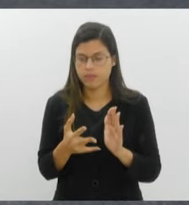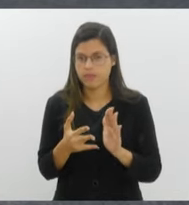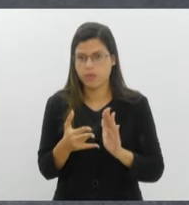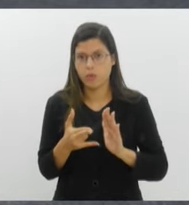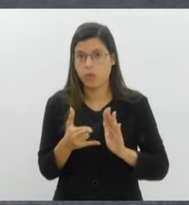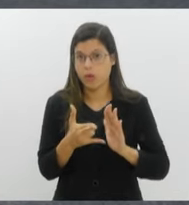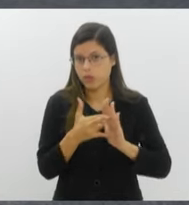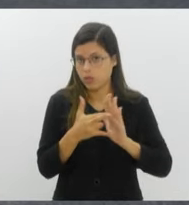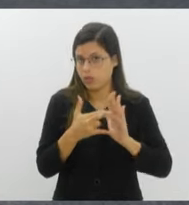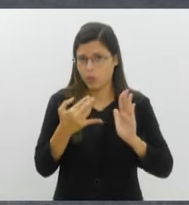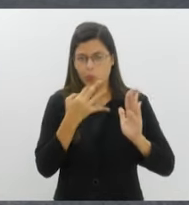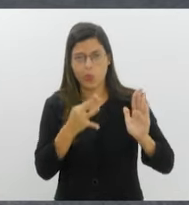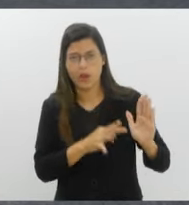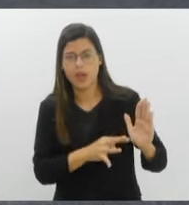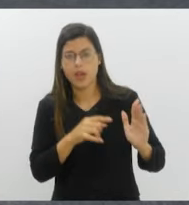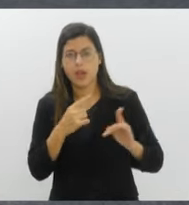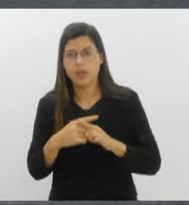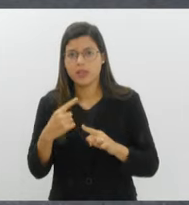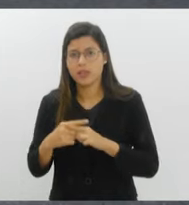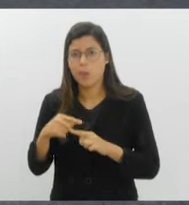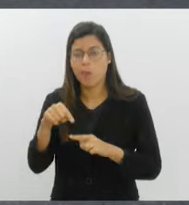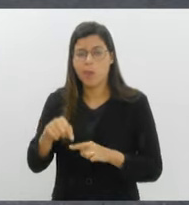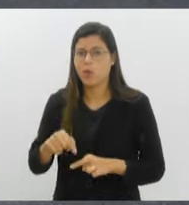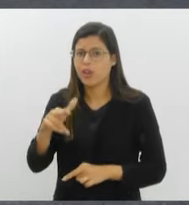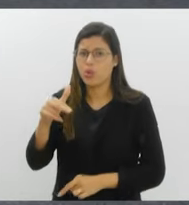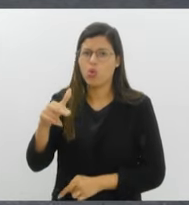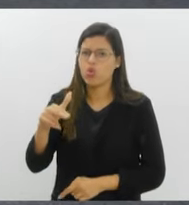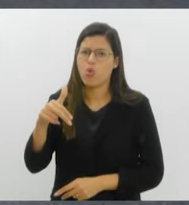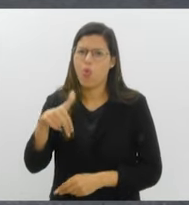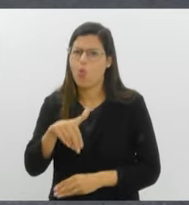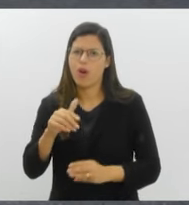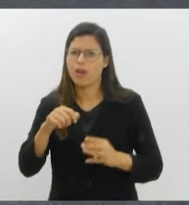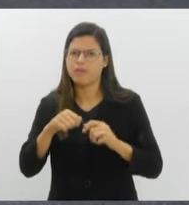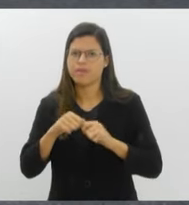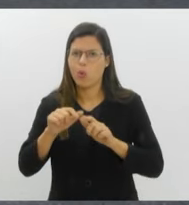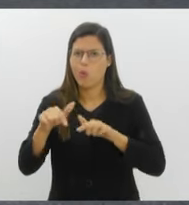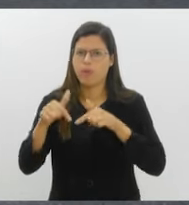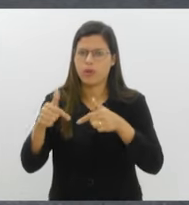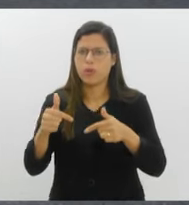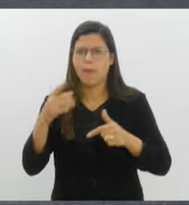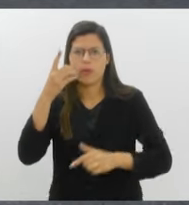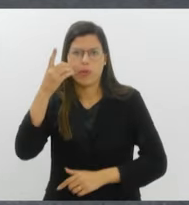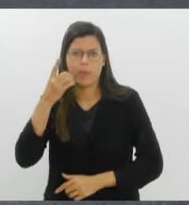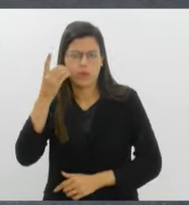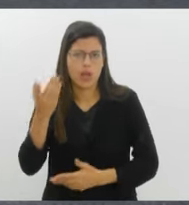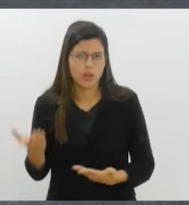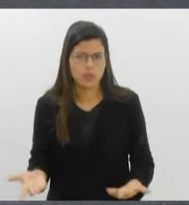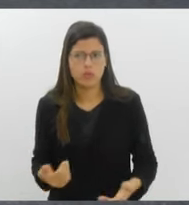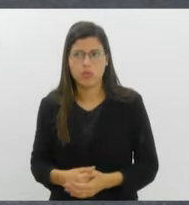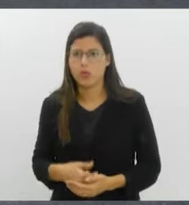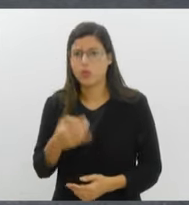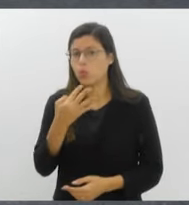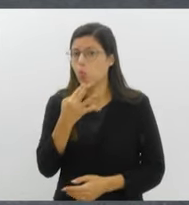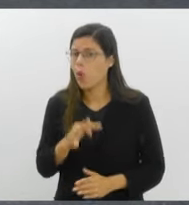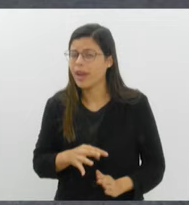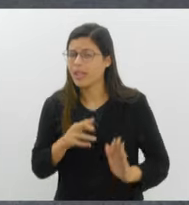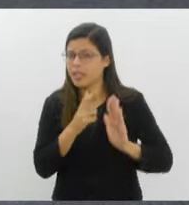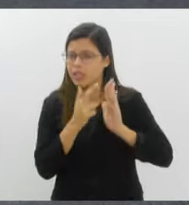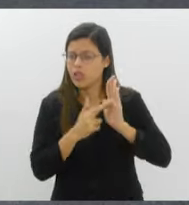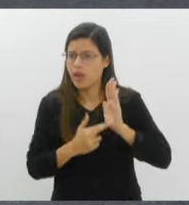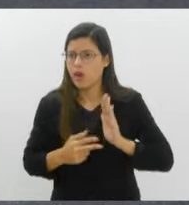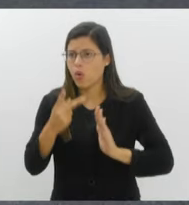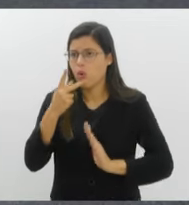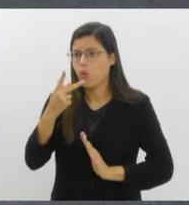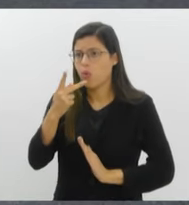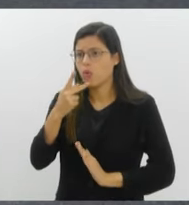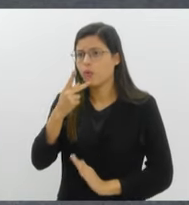prefeitura, nunca pisou nessa casa, por óbvio não conhece o regimento. Então, mais uma vez eu vou explicar. Quando cita o nome de qualquer